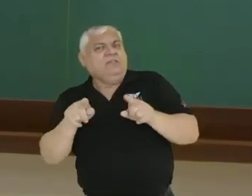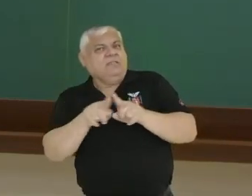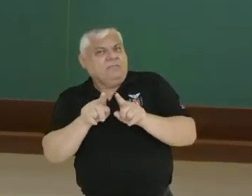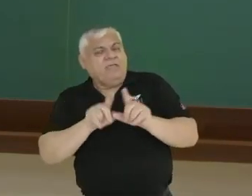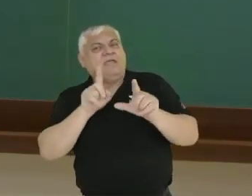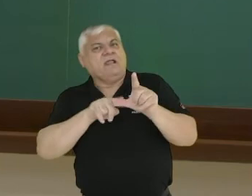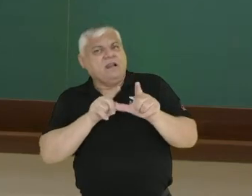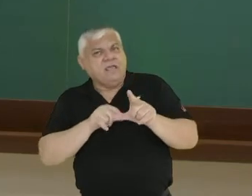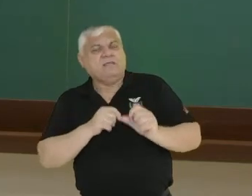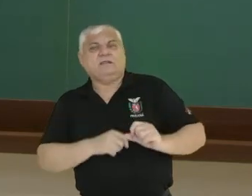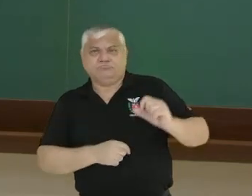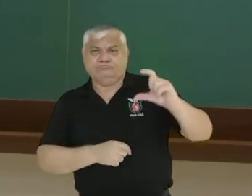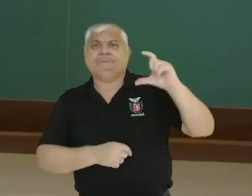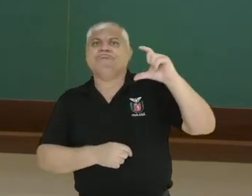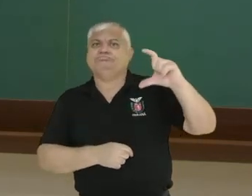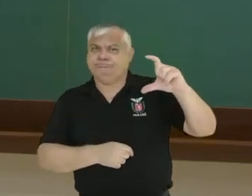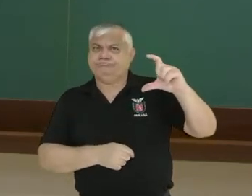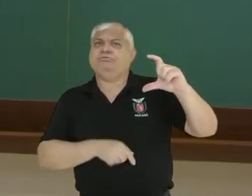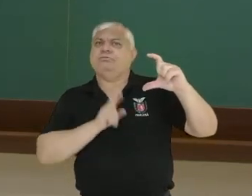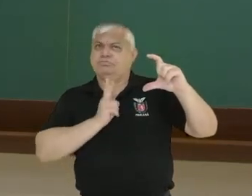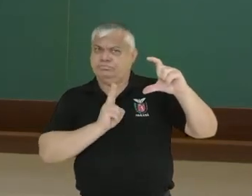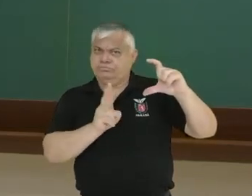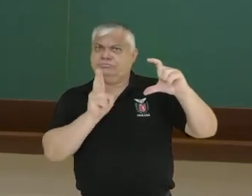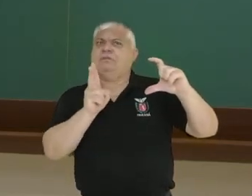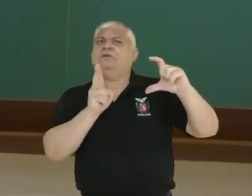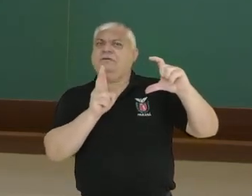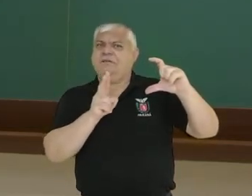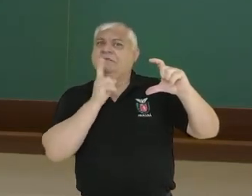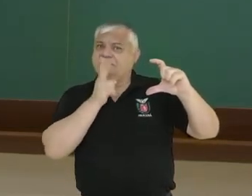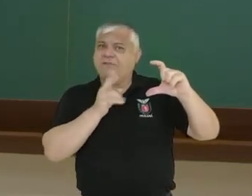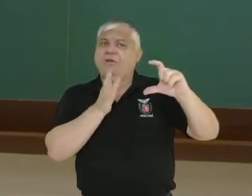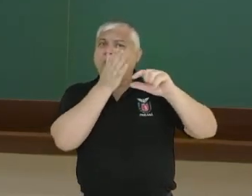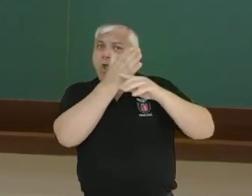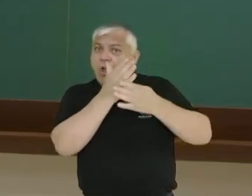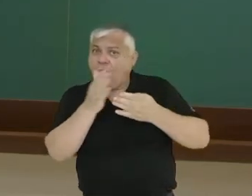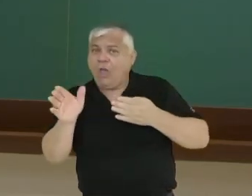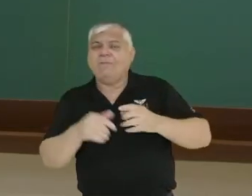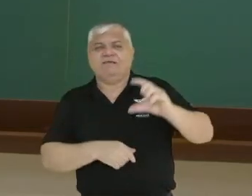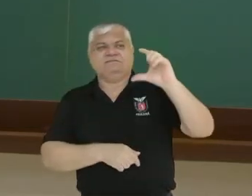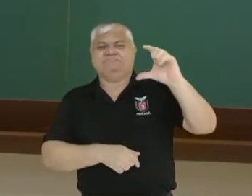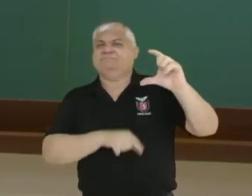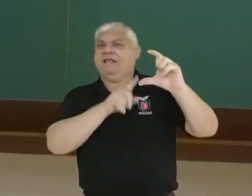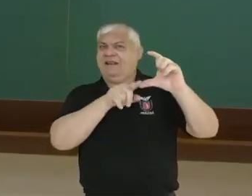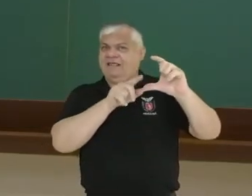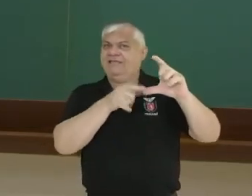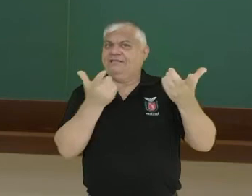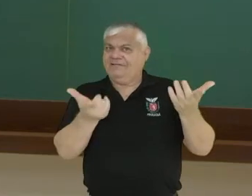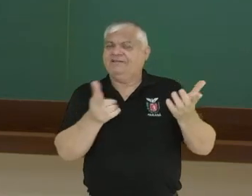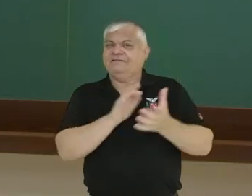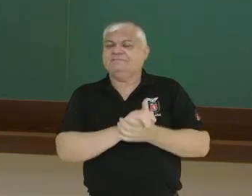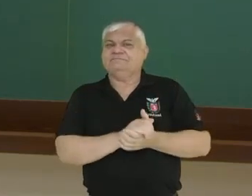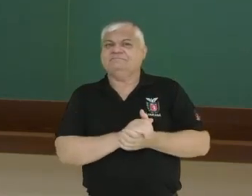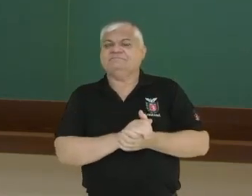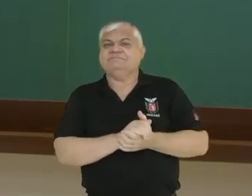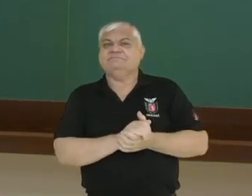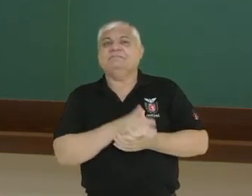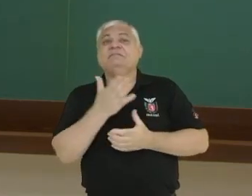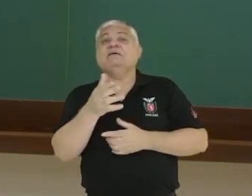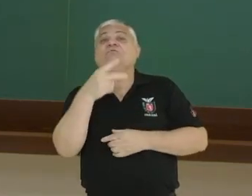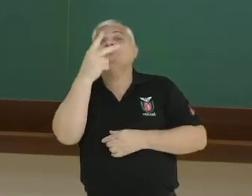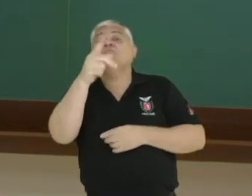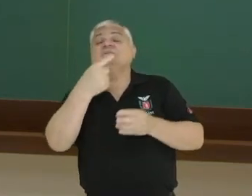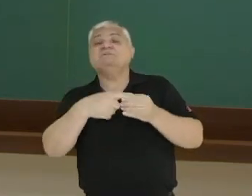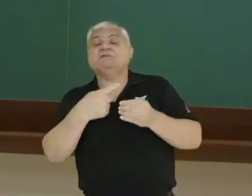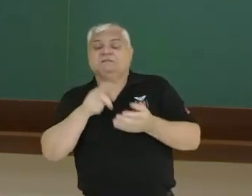nós sabemos que os nomes de cidades também são nomes próprios. Então, seja qual for a sua cidade, então quando você